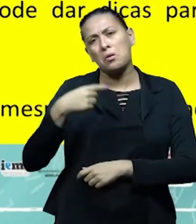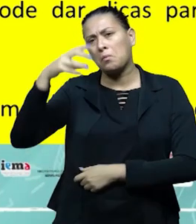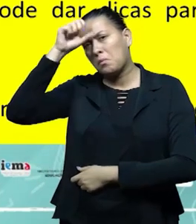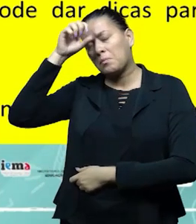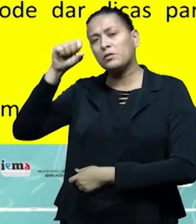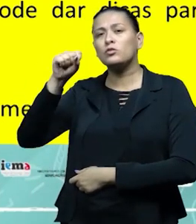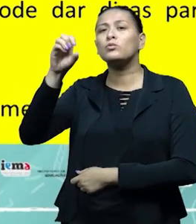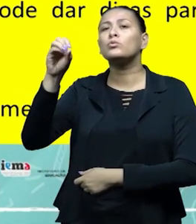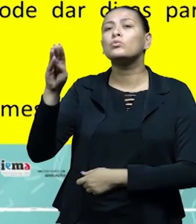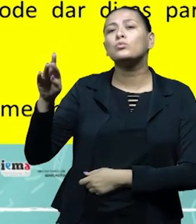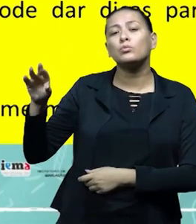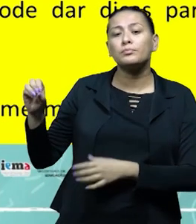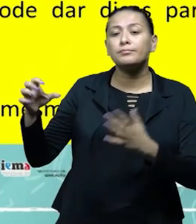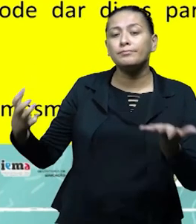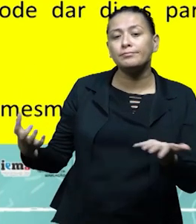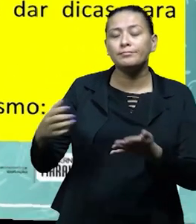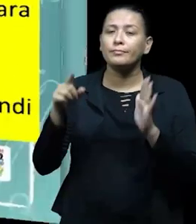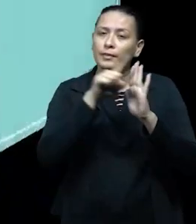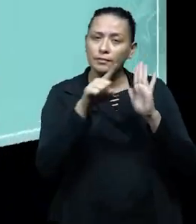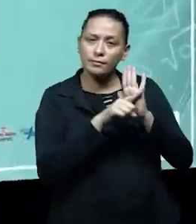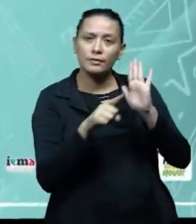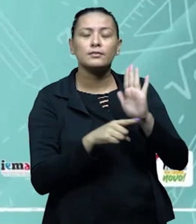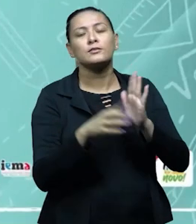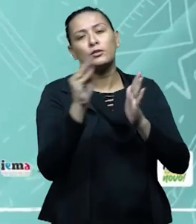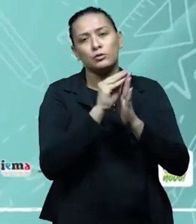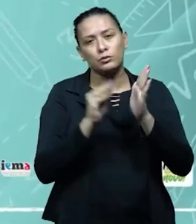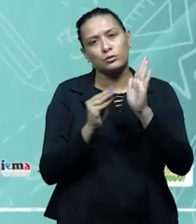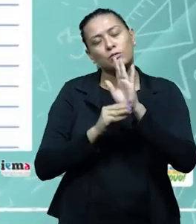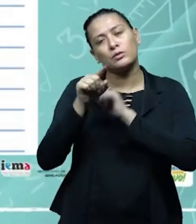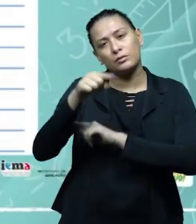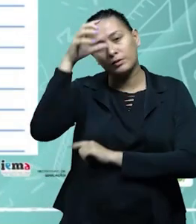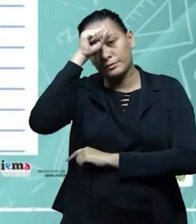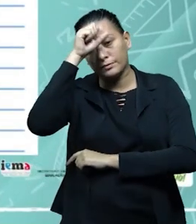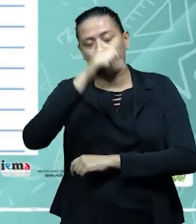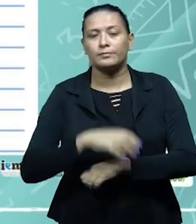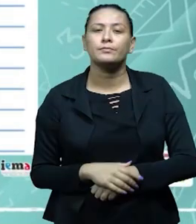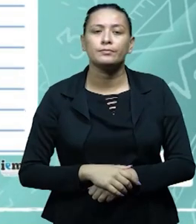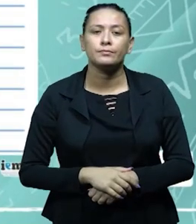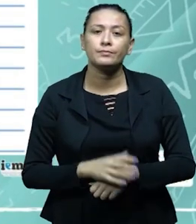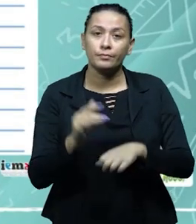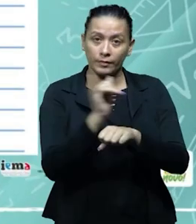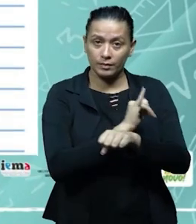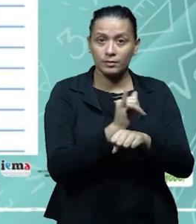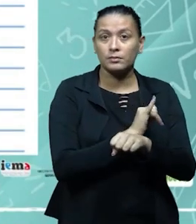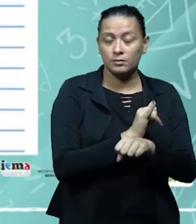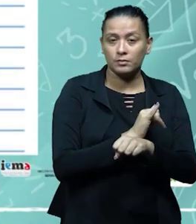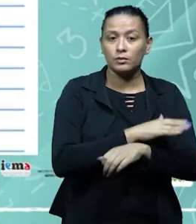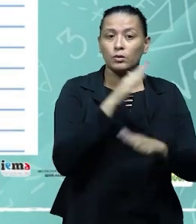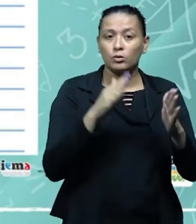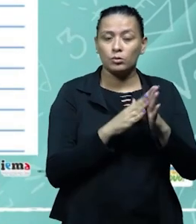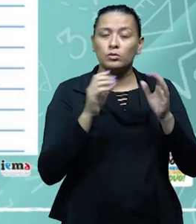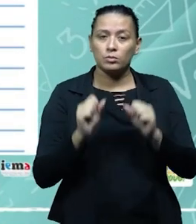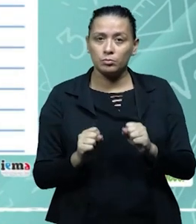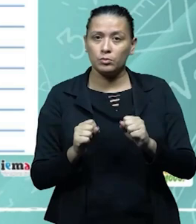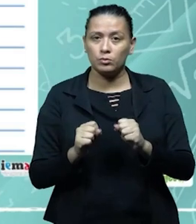falar os tópicos e dizer o que você aprendeu essa estratégia essas estratégias todas elas